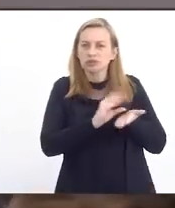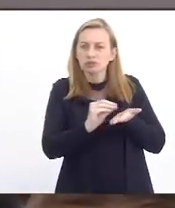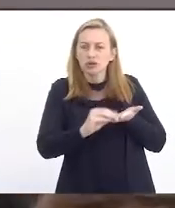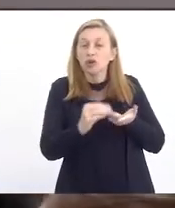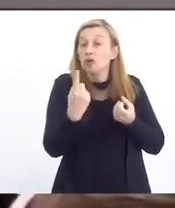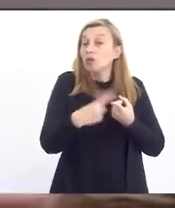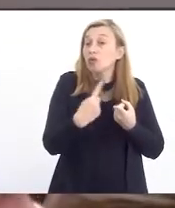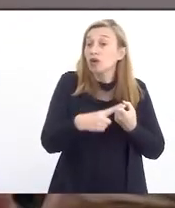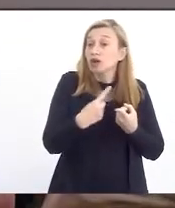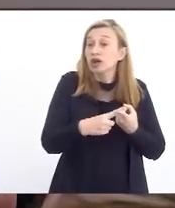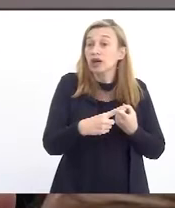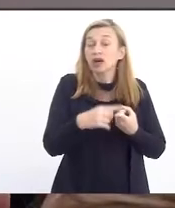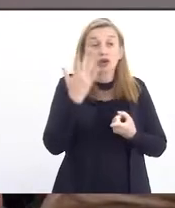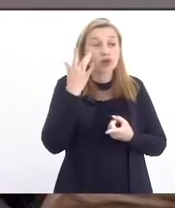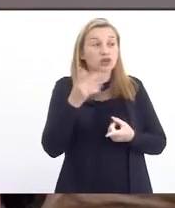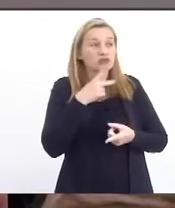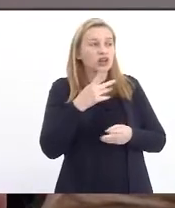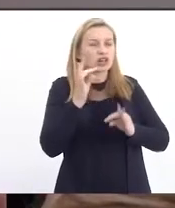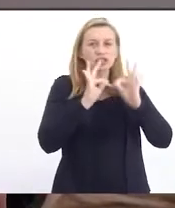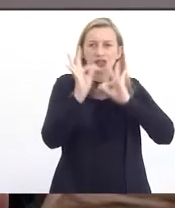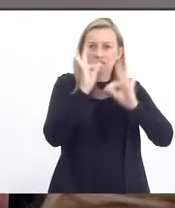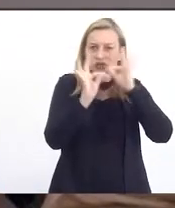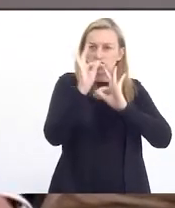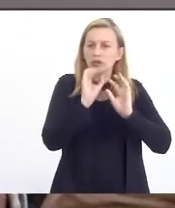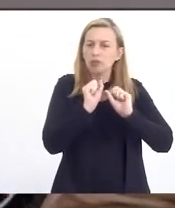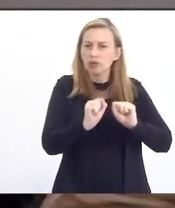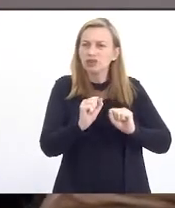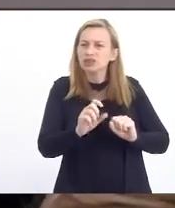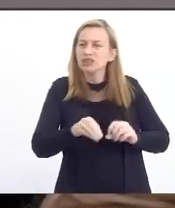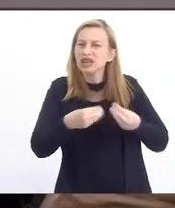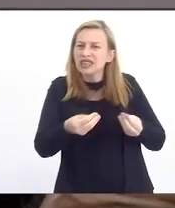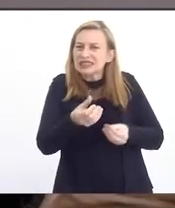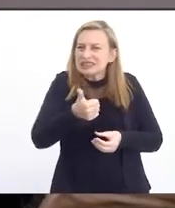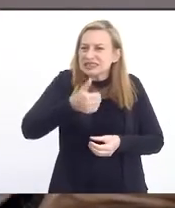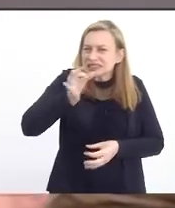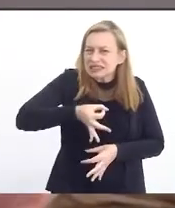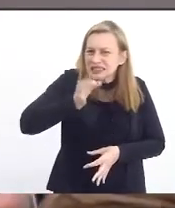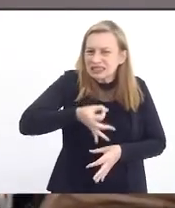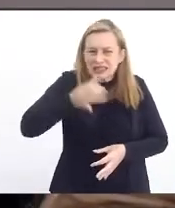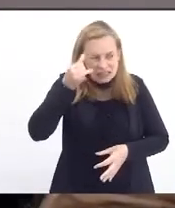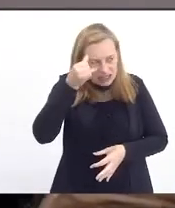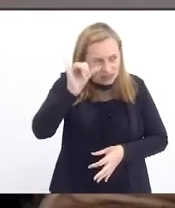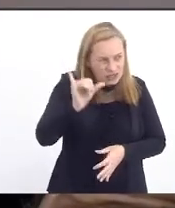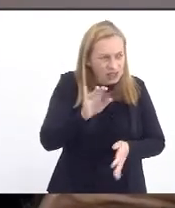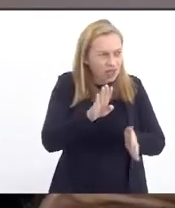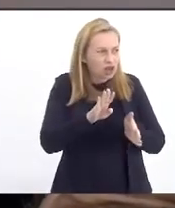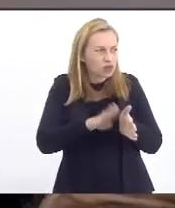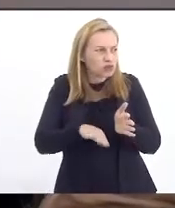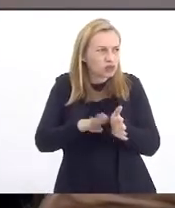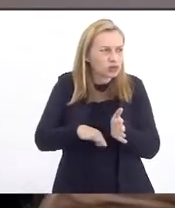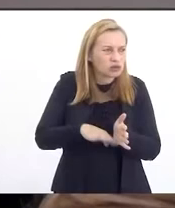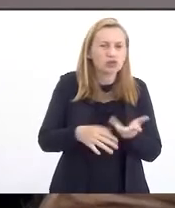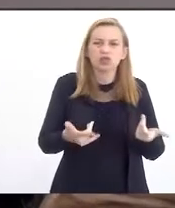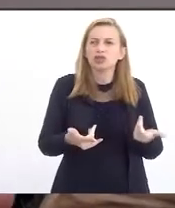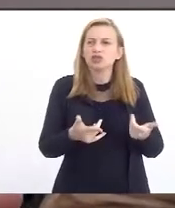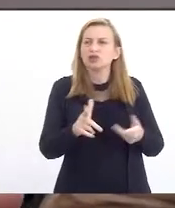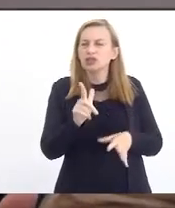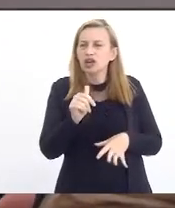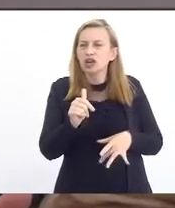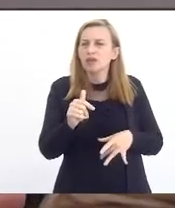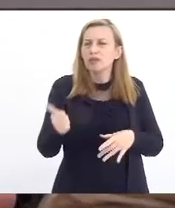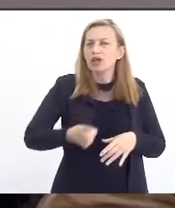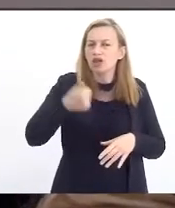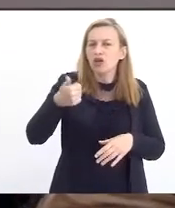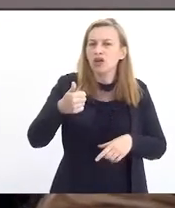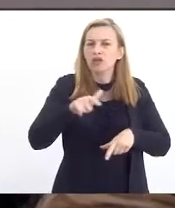eu acho que a gente trazer tecnologias que possam garantir, evitar o desperdício, melhorar o serviço da agência, eu acho que é